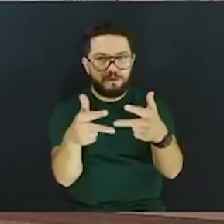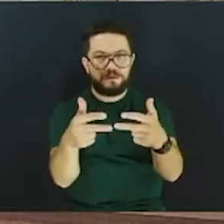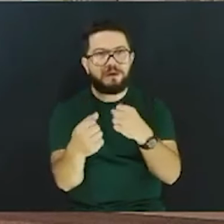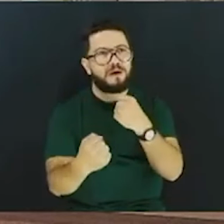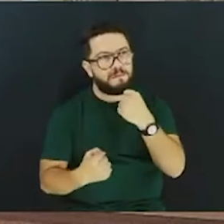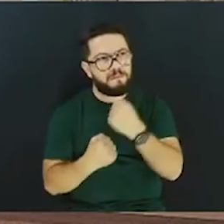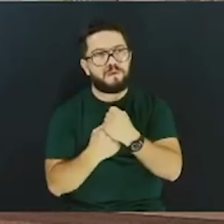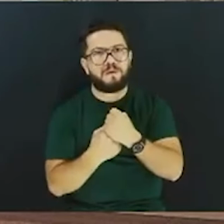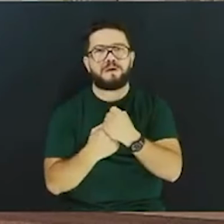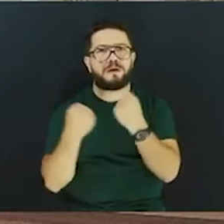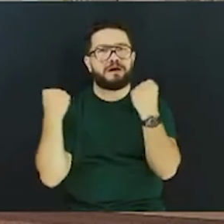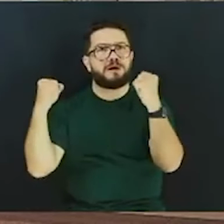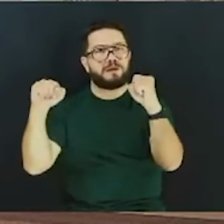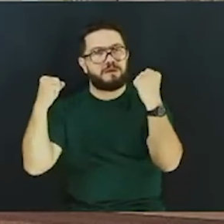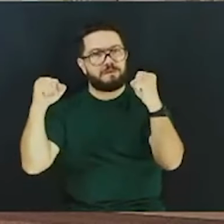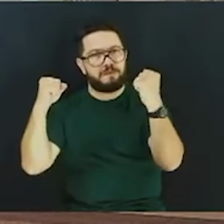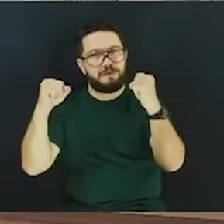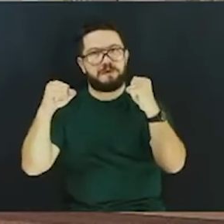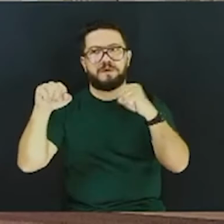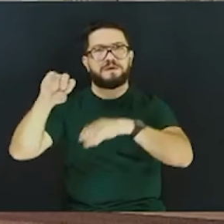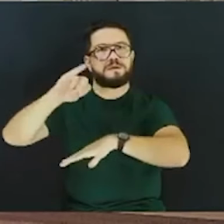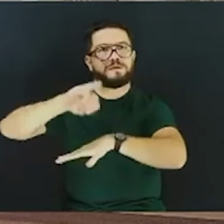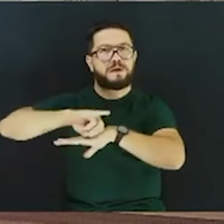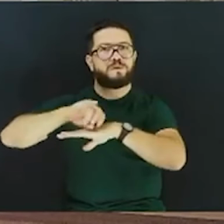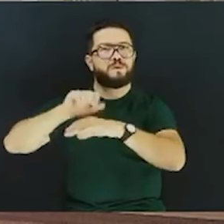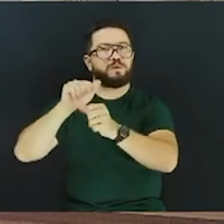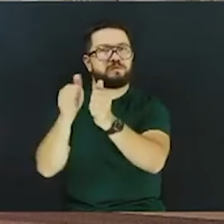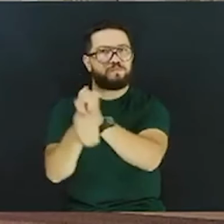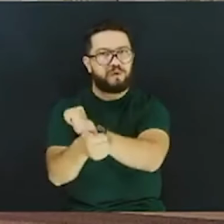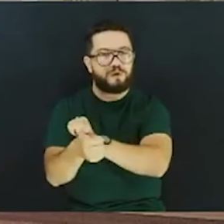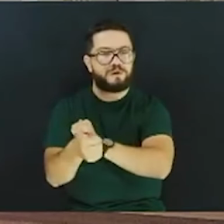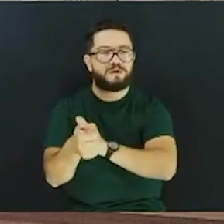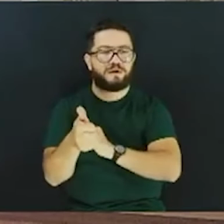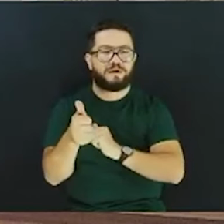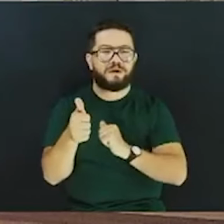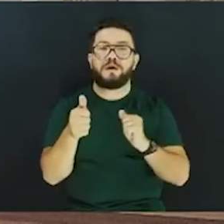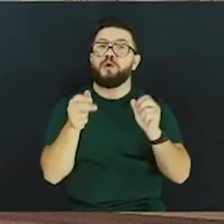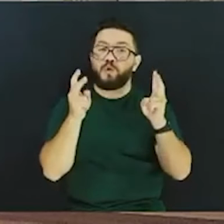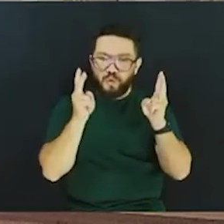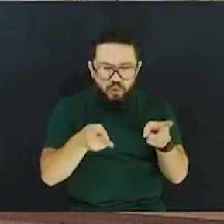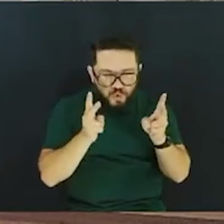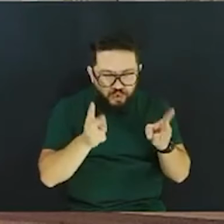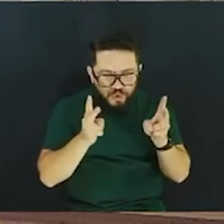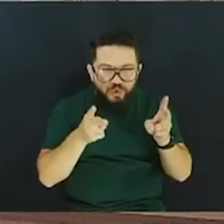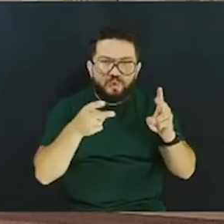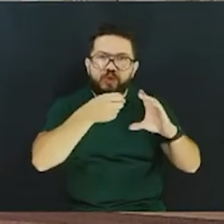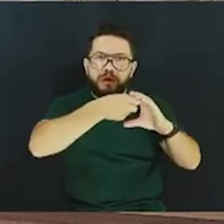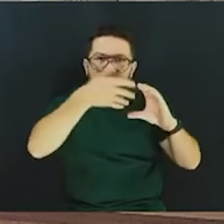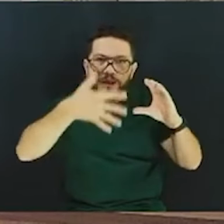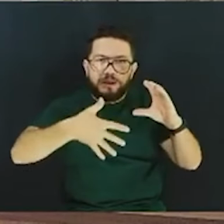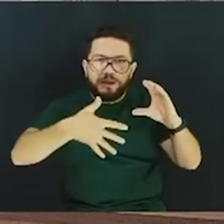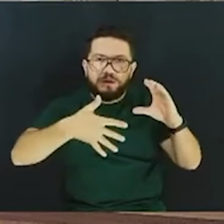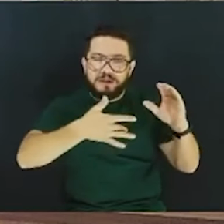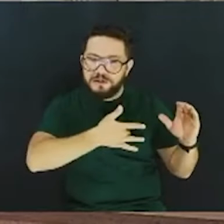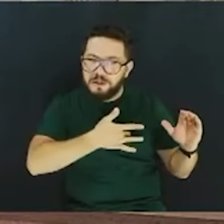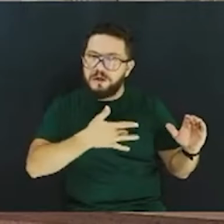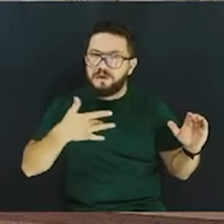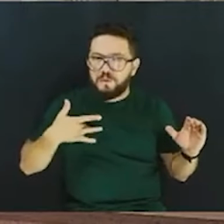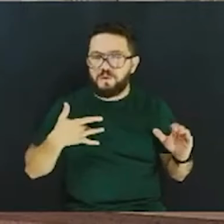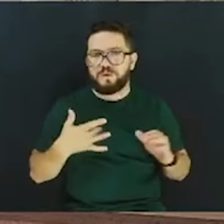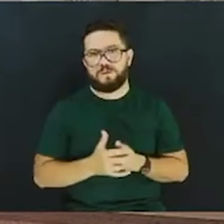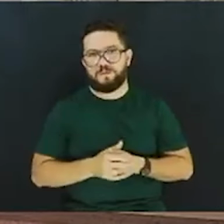aos centros esportivos que devem ser caracterizados na reforma tributária como pertencentes do segmento